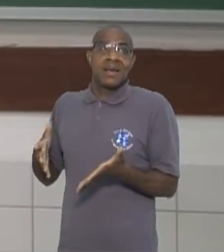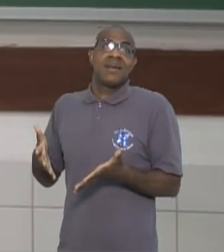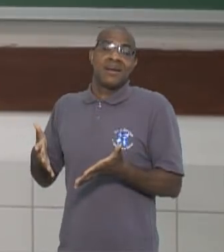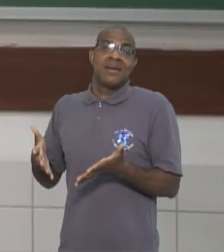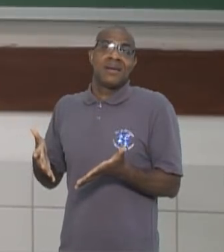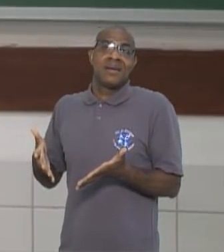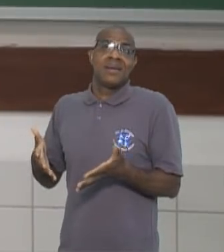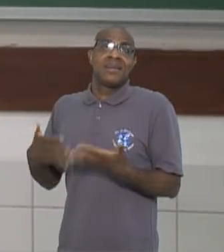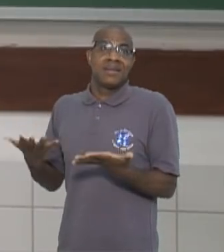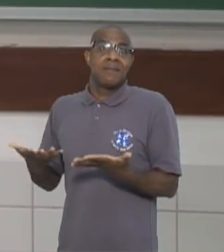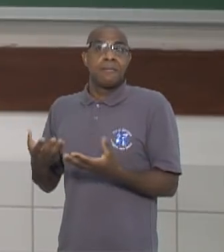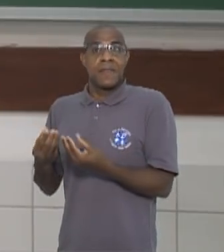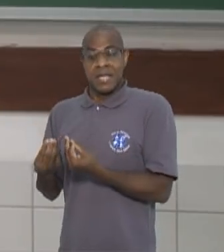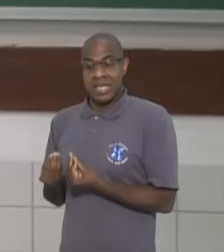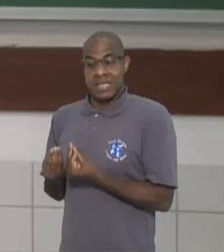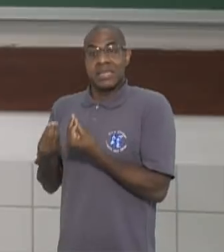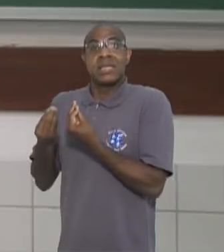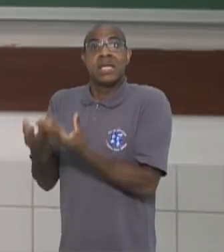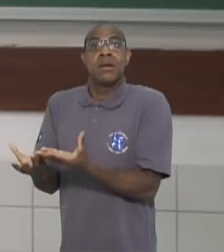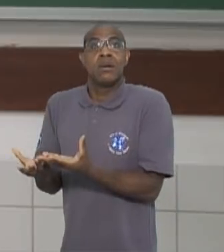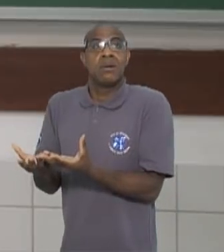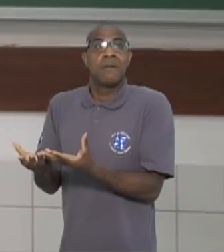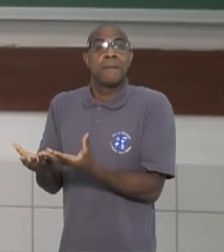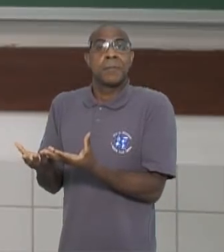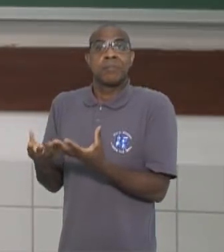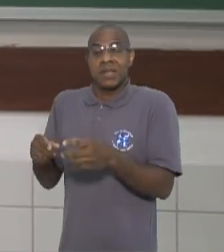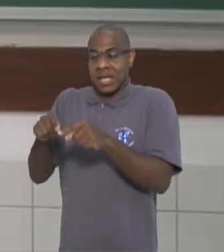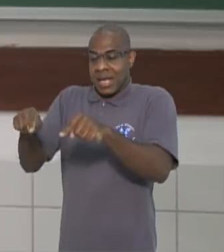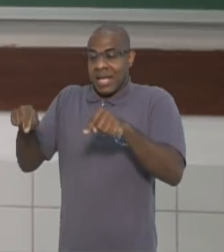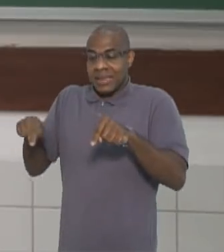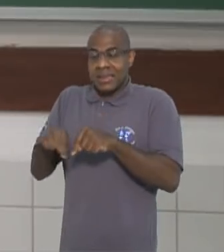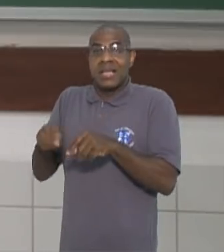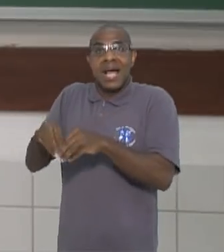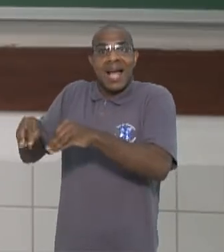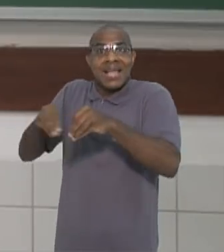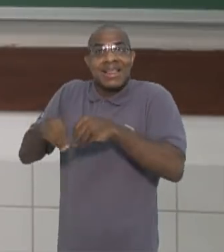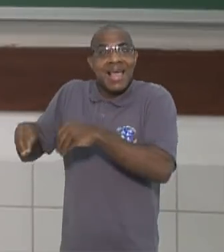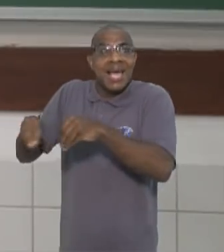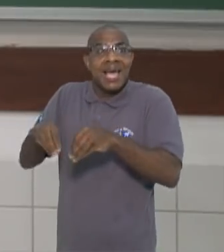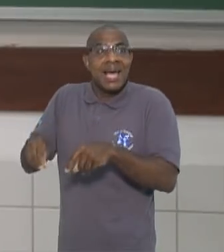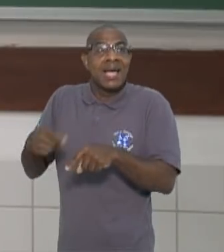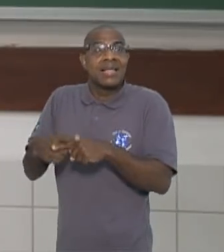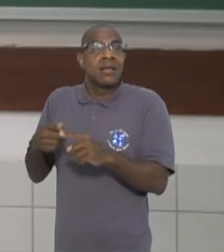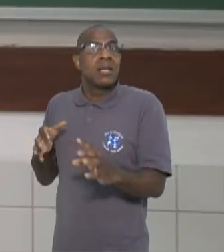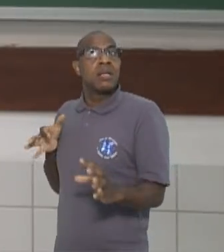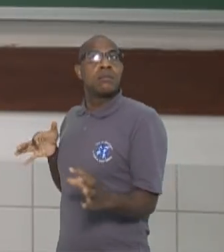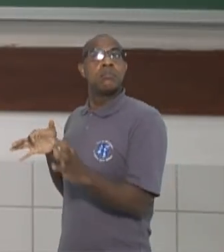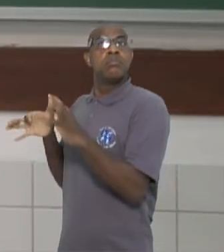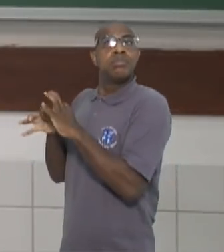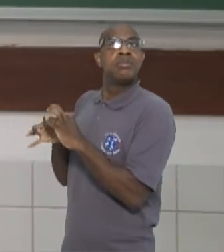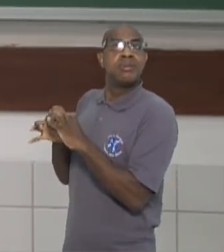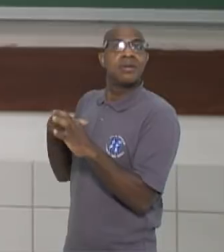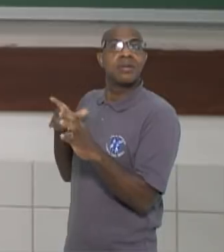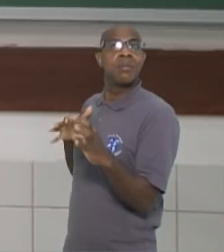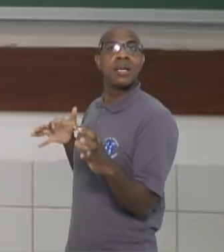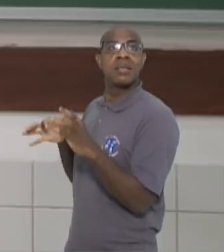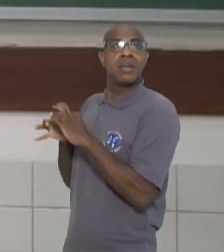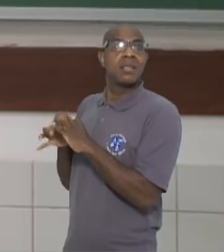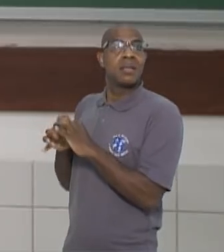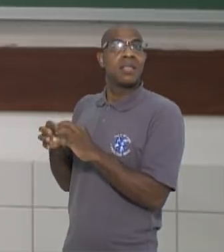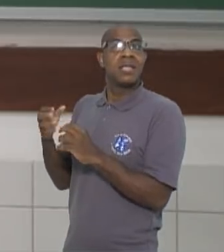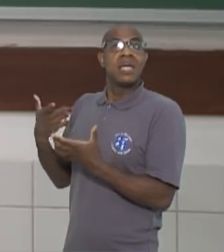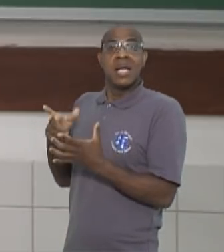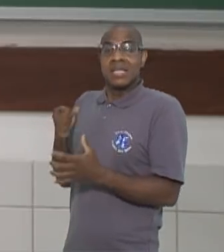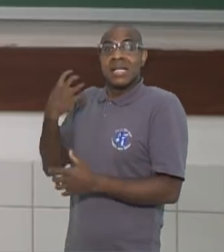fidelidade, honra. E ele recebeu essa terra. E a partir do momento que ele recebe essa terra, ele tem uma ligação direta com esse rei. Se o rei precisar